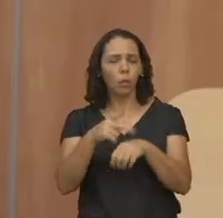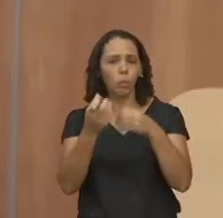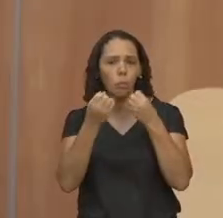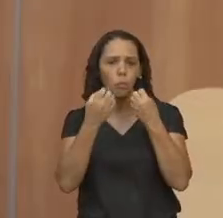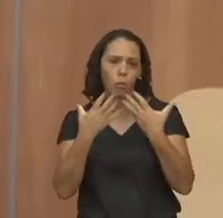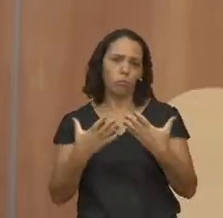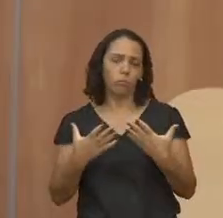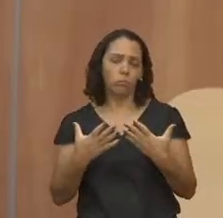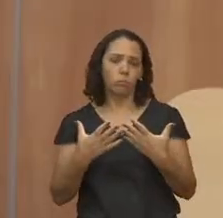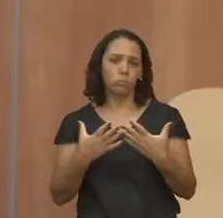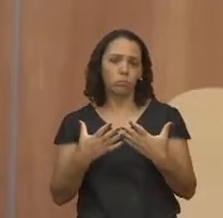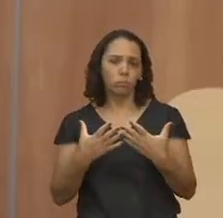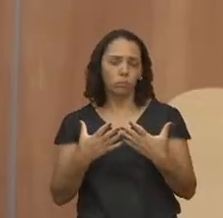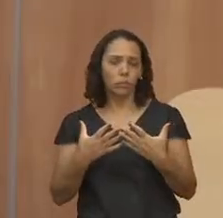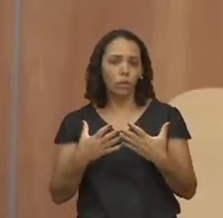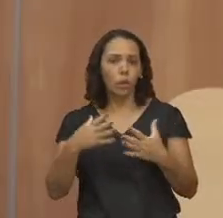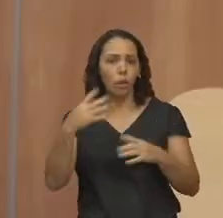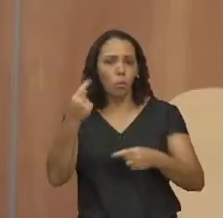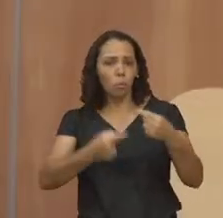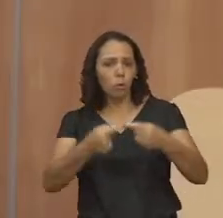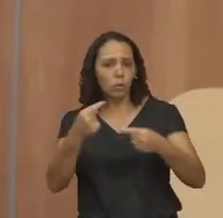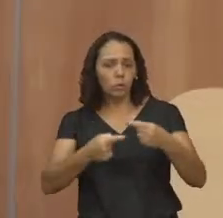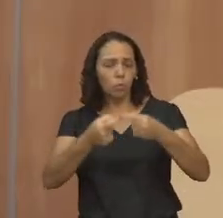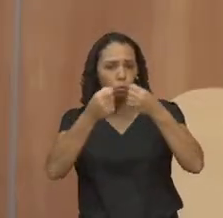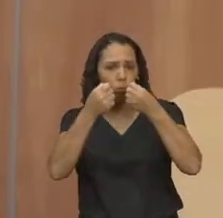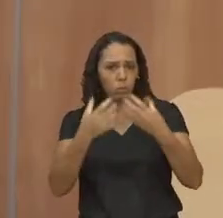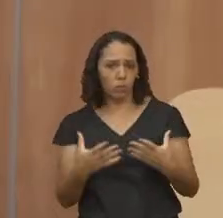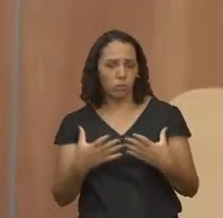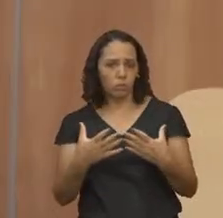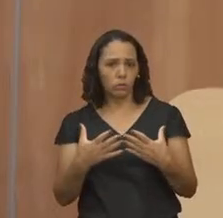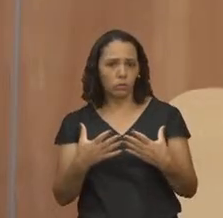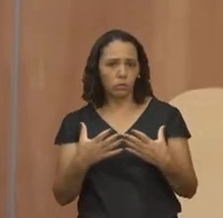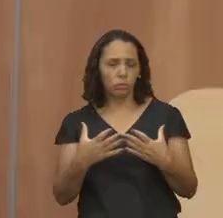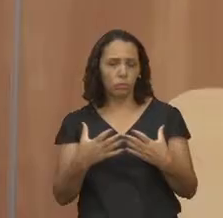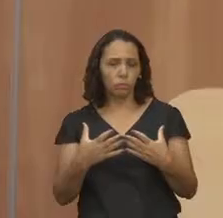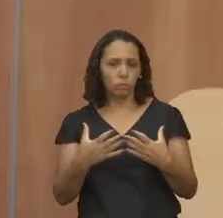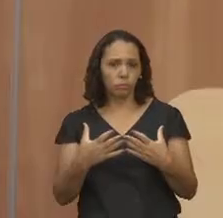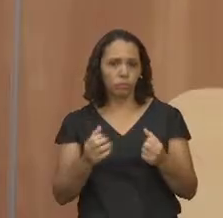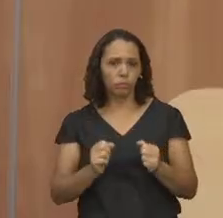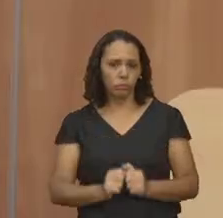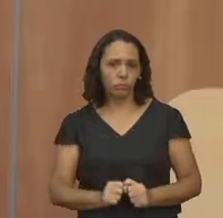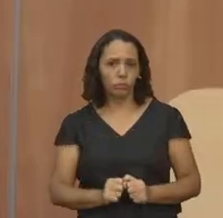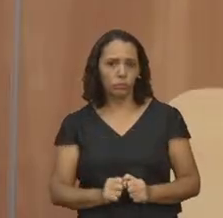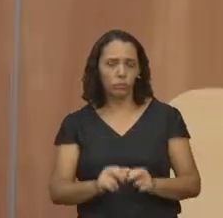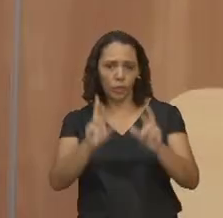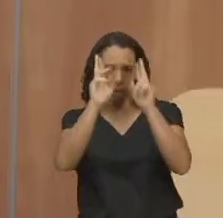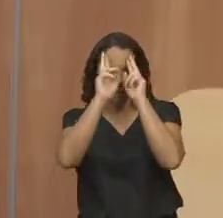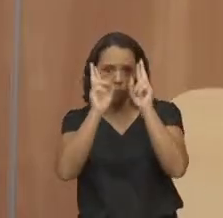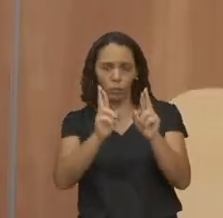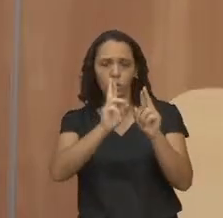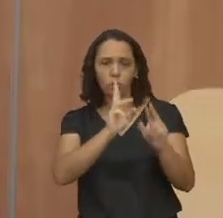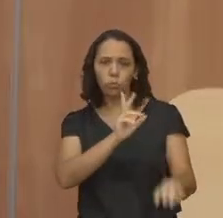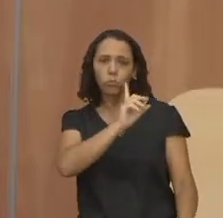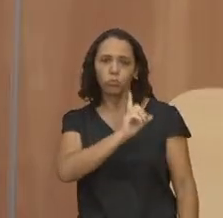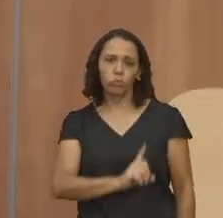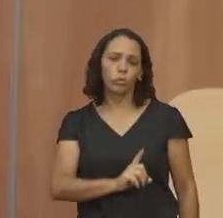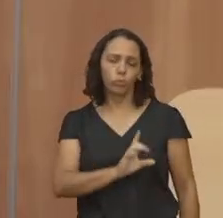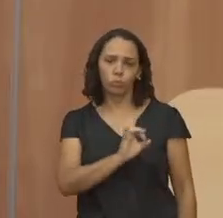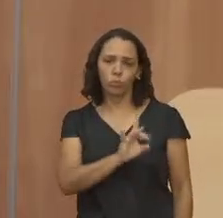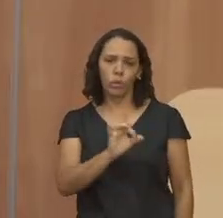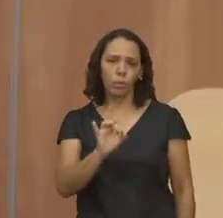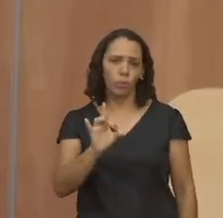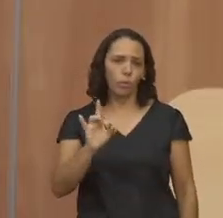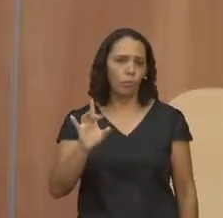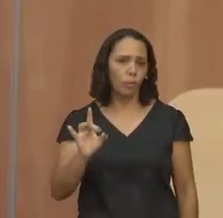todos, para que nós possamos ter uma política sadia, e é nesse aspecto que a gente trabalha, né? Respeitando o direito e o espaço de cada um,